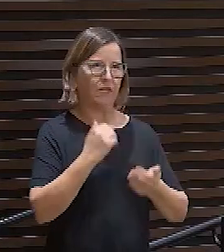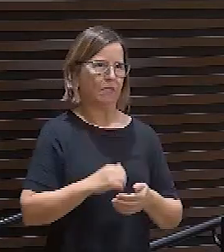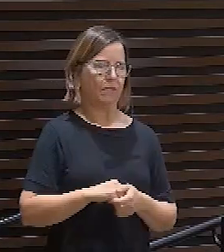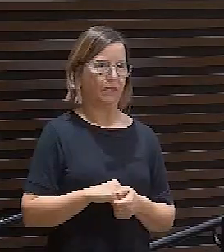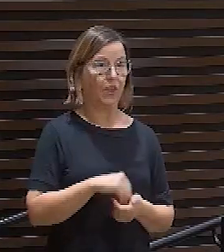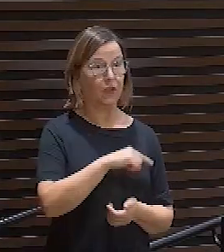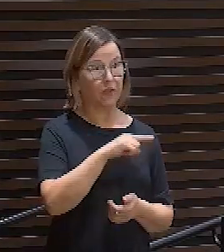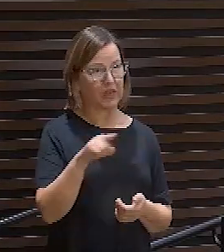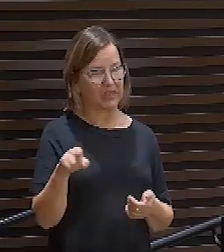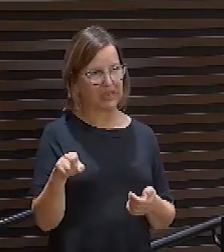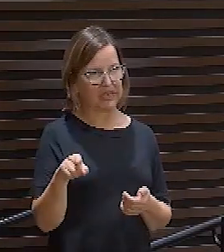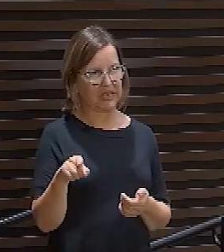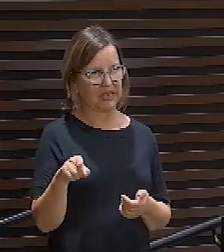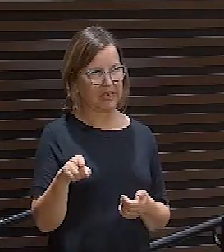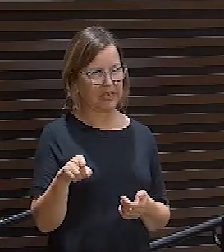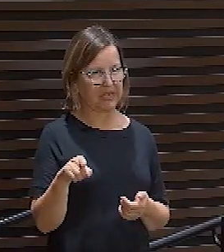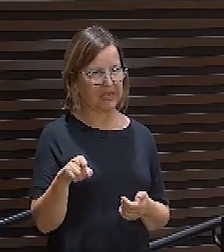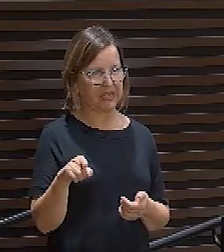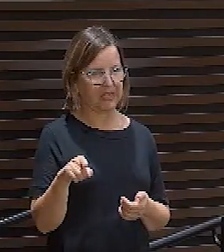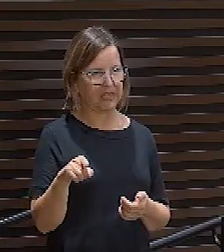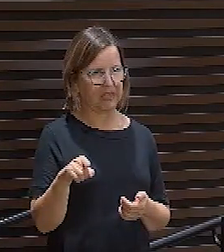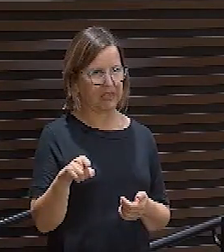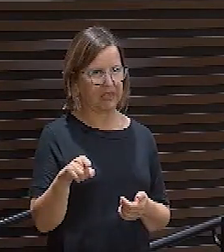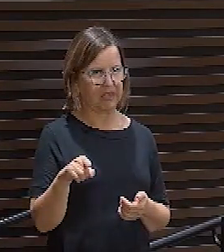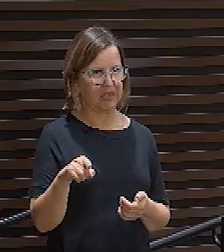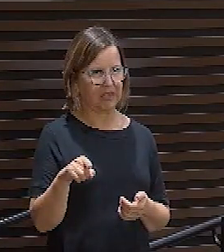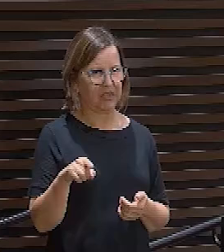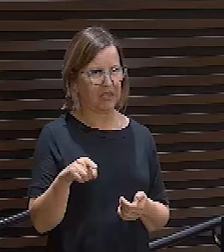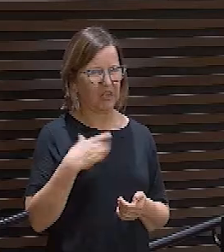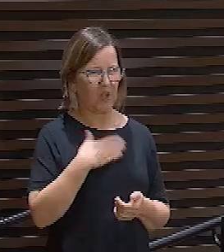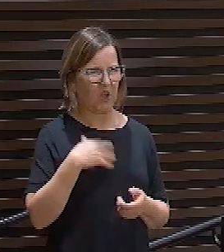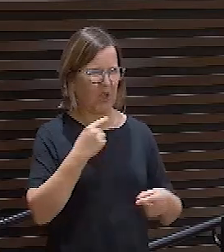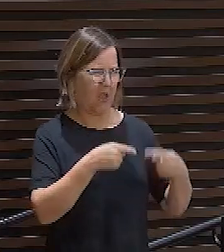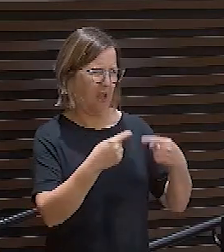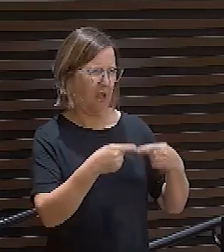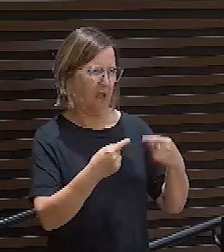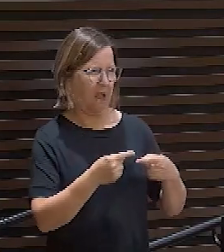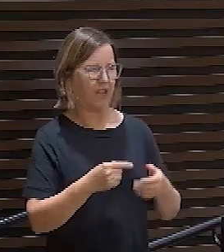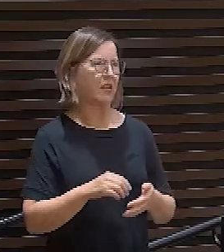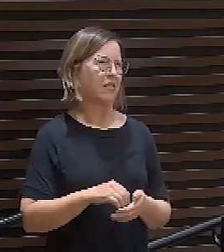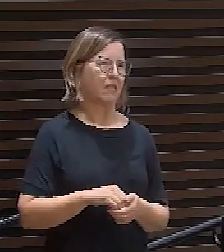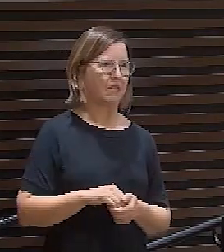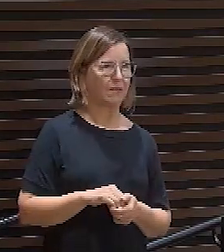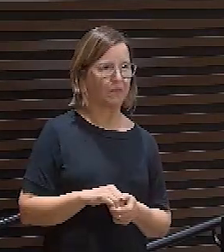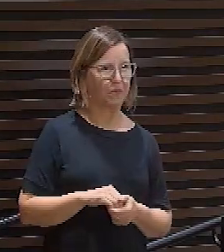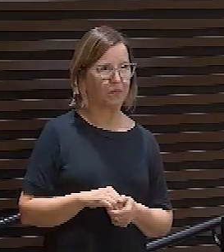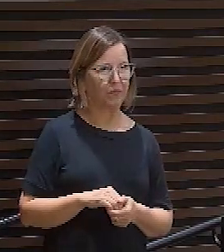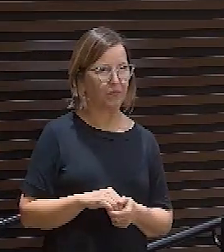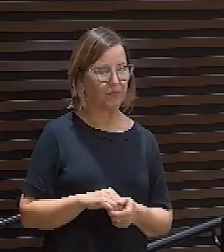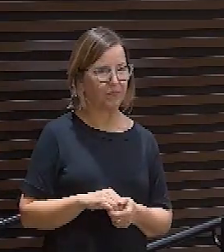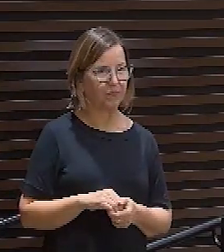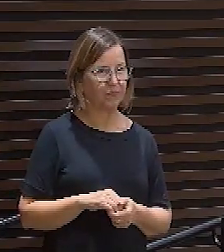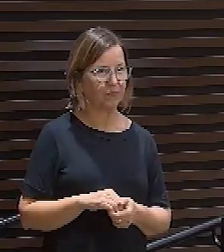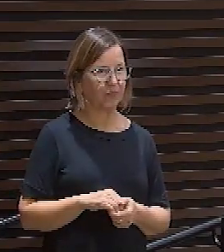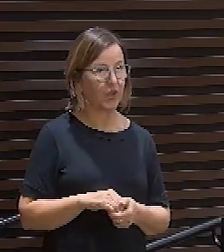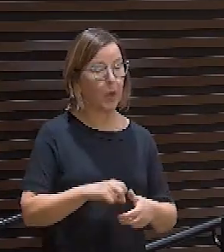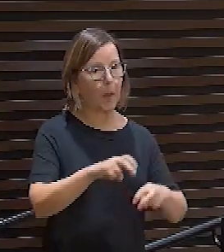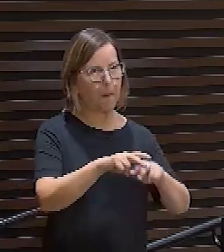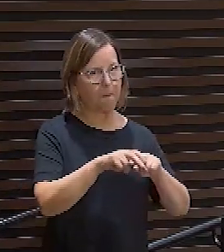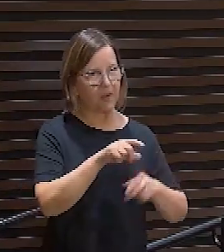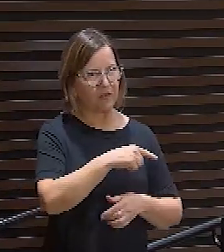Você que planta discórdia e confusão só para ver o circo queimar. Foi por você.